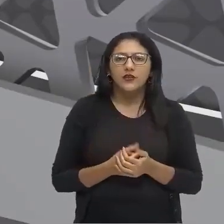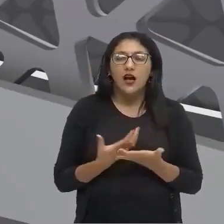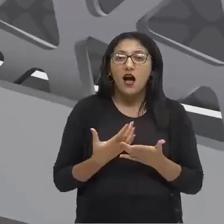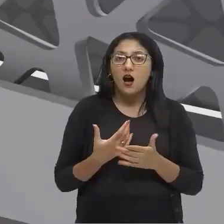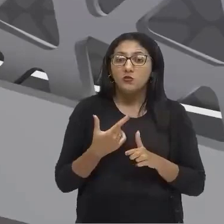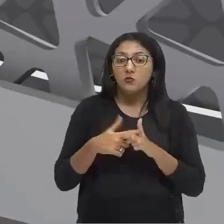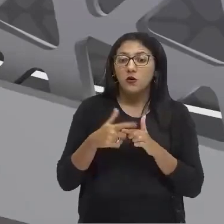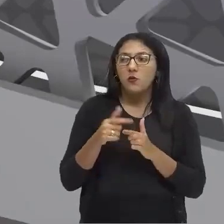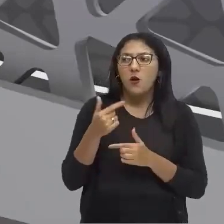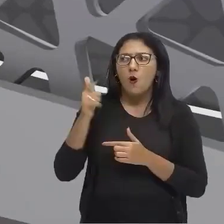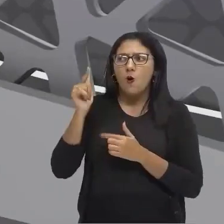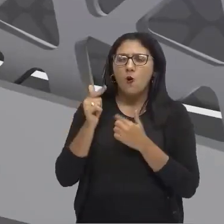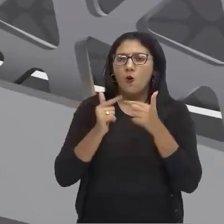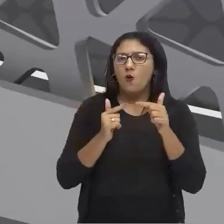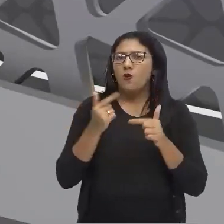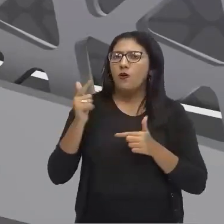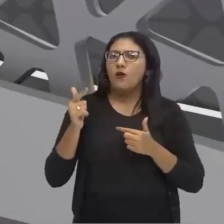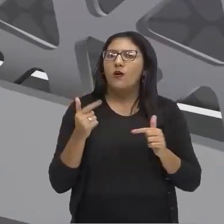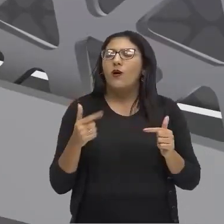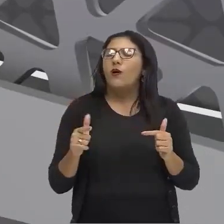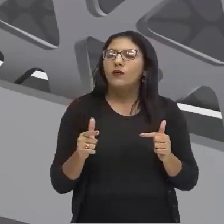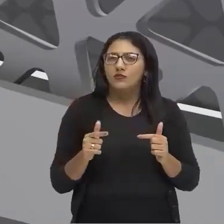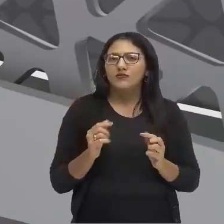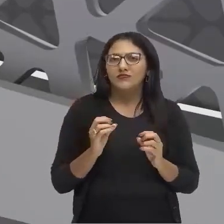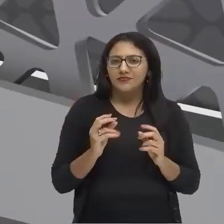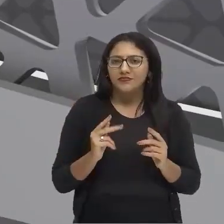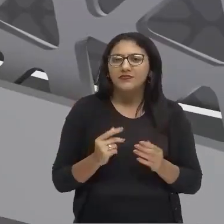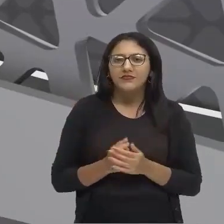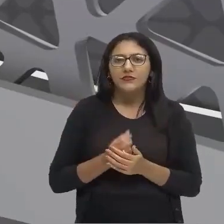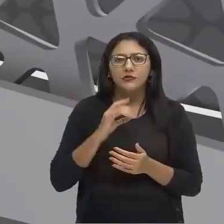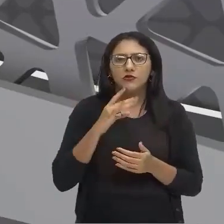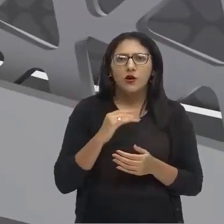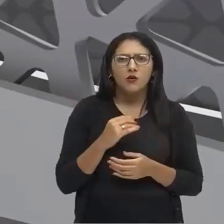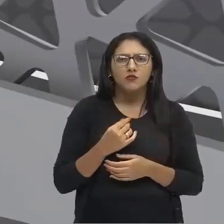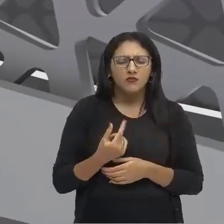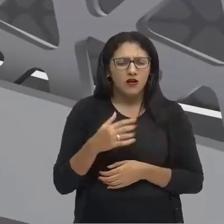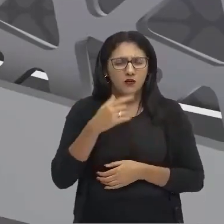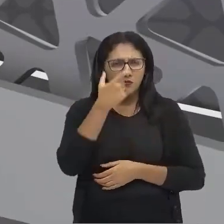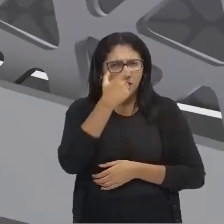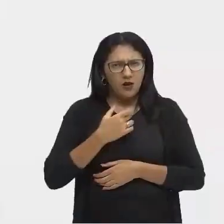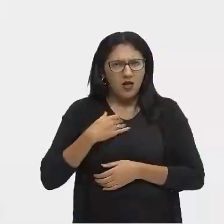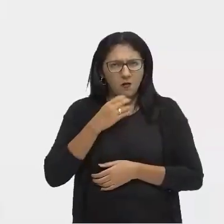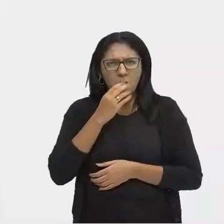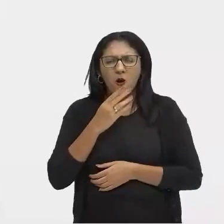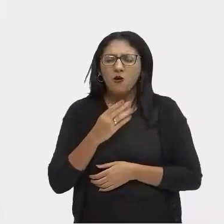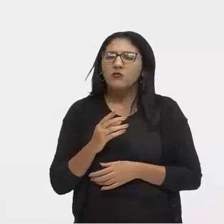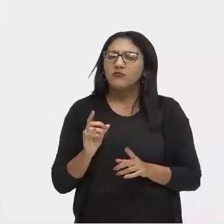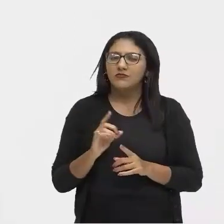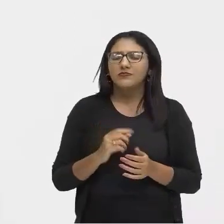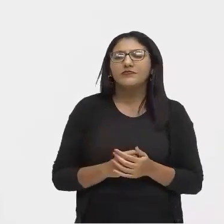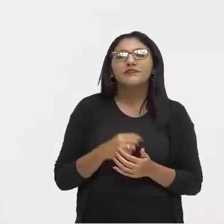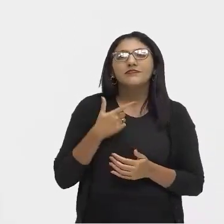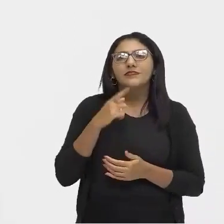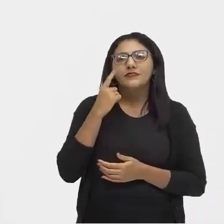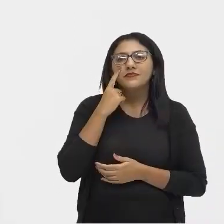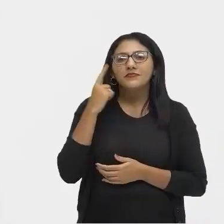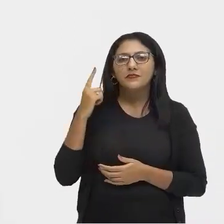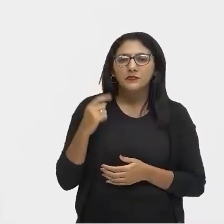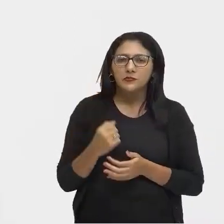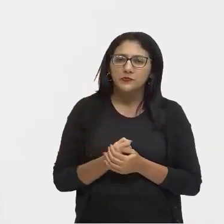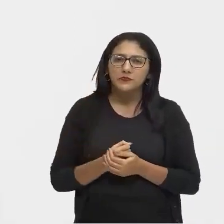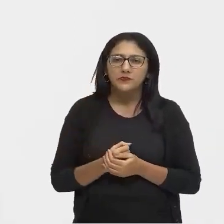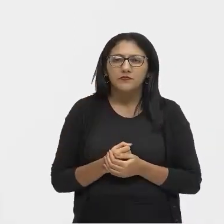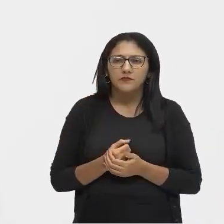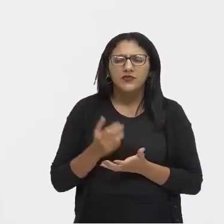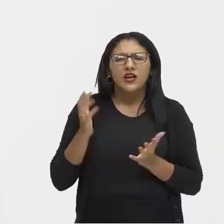prejudicar outras pessoas, certo? Não apenas se beneficiar. Aí nós trouxemos aí alguns conceitos que diz: como